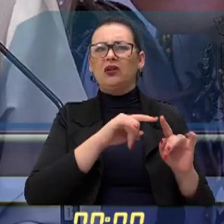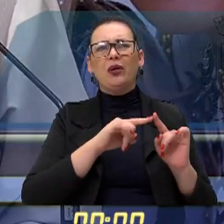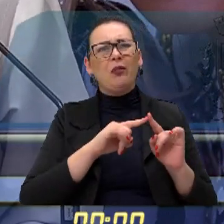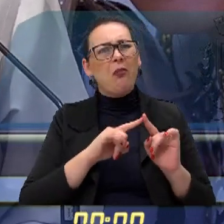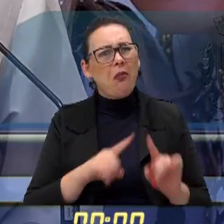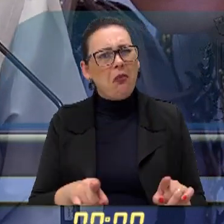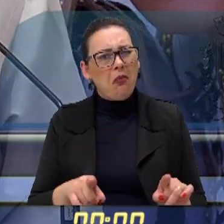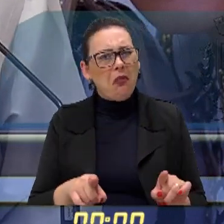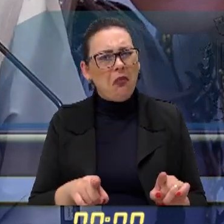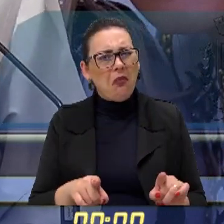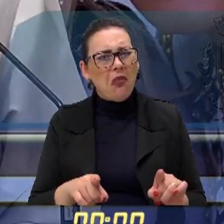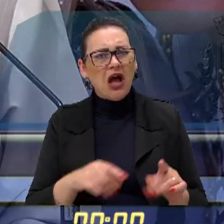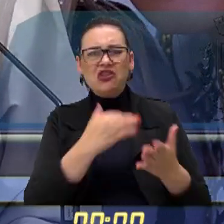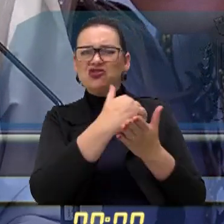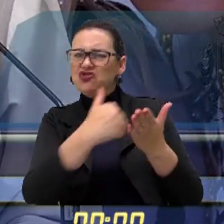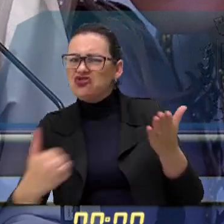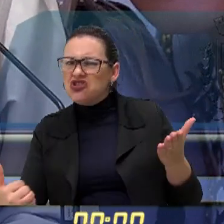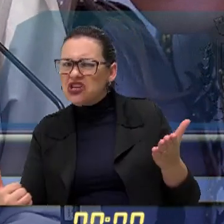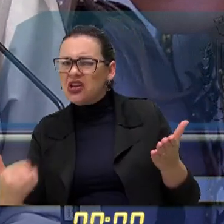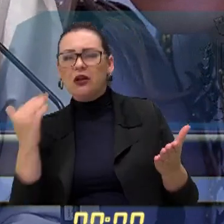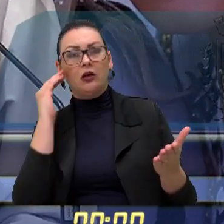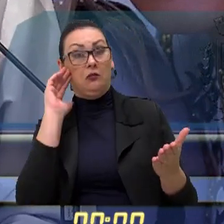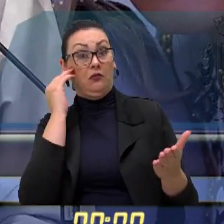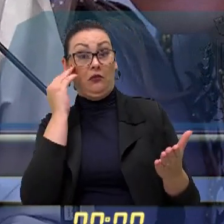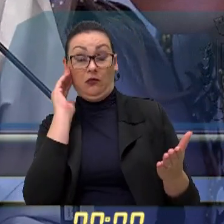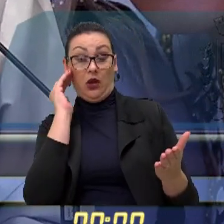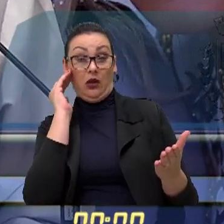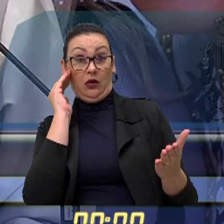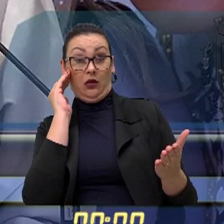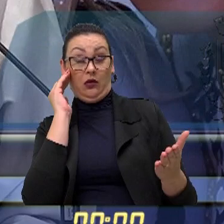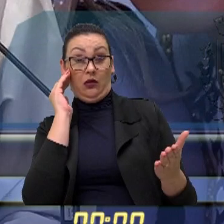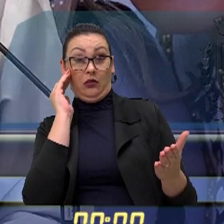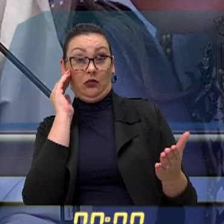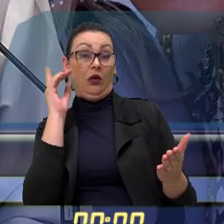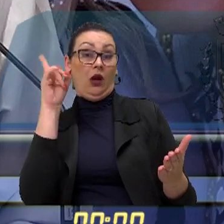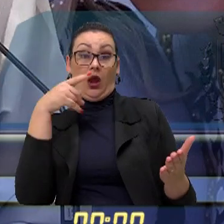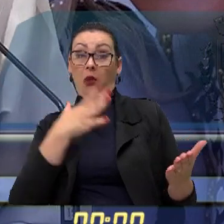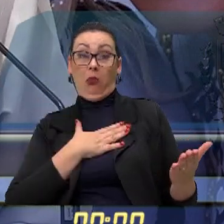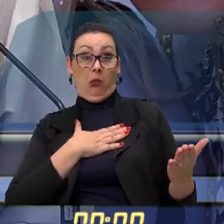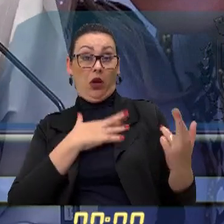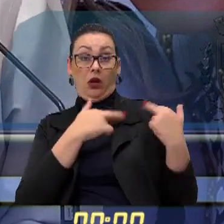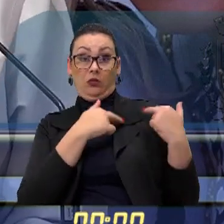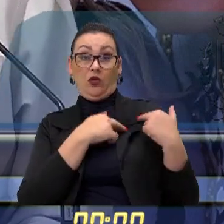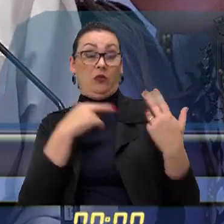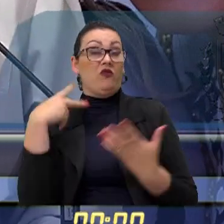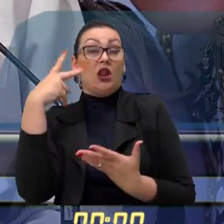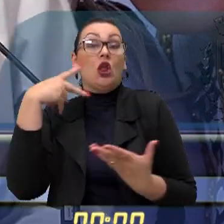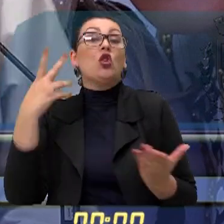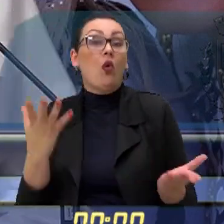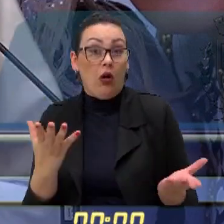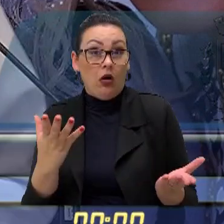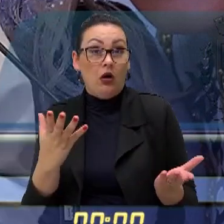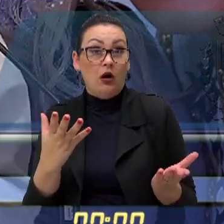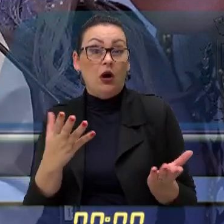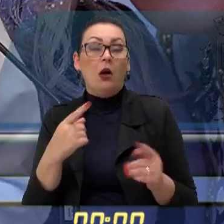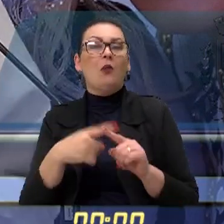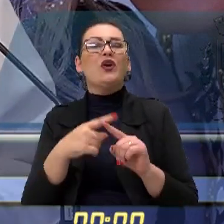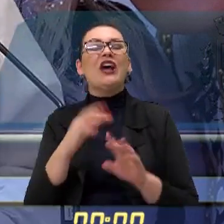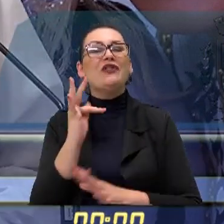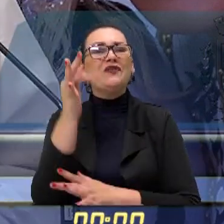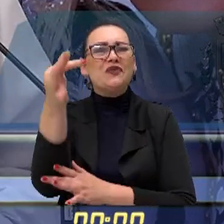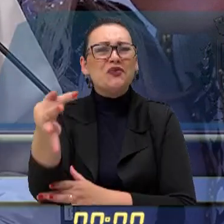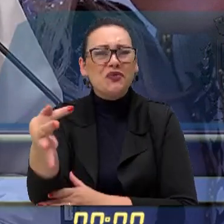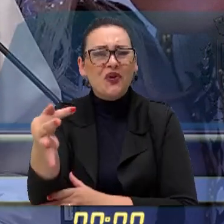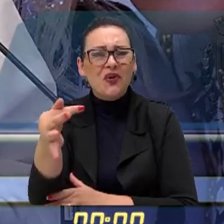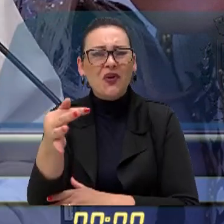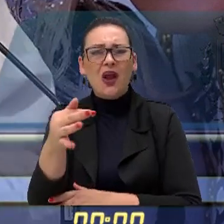mas em relação à retirada, eu penso que a incumbência a nós da Câmara de Vereadores. Sou pena de no futuro nós